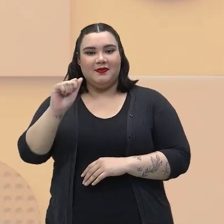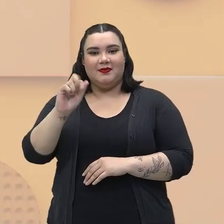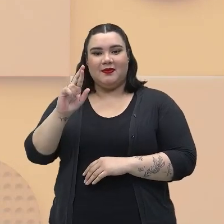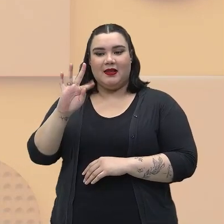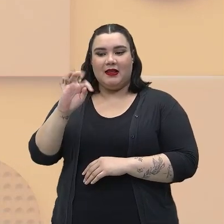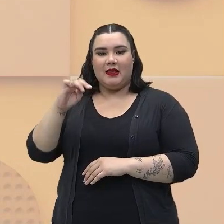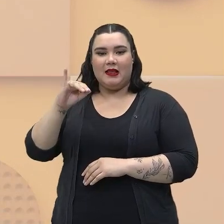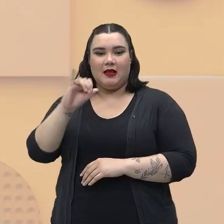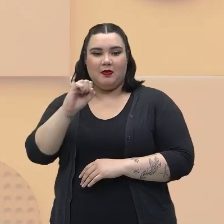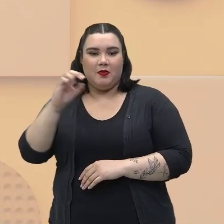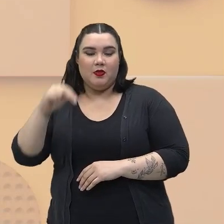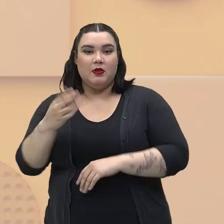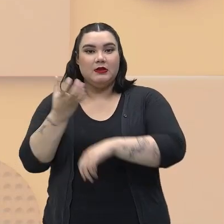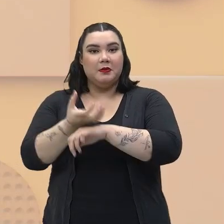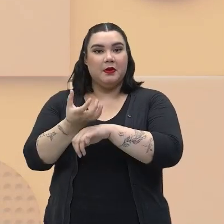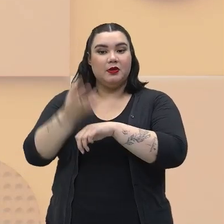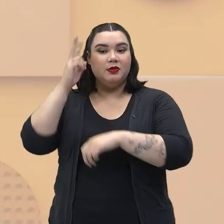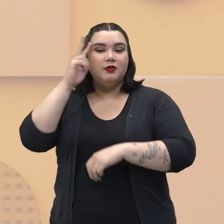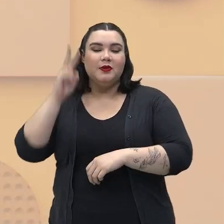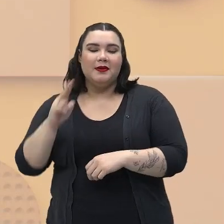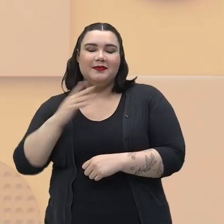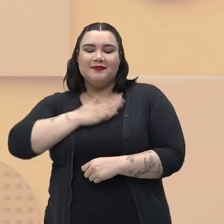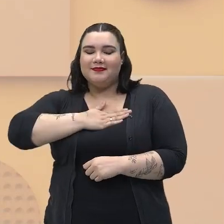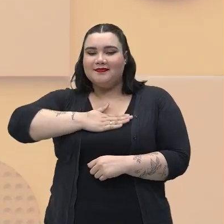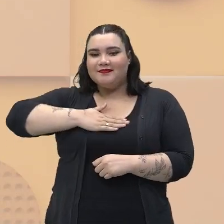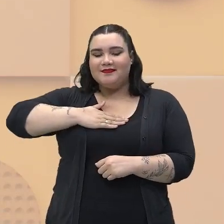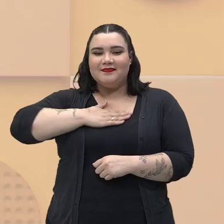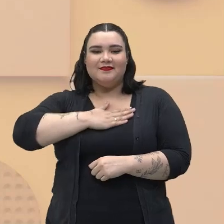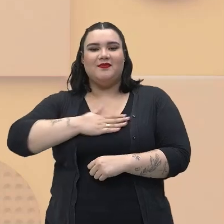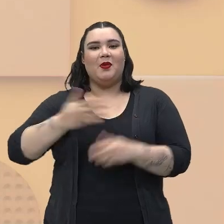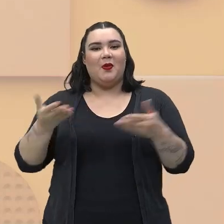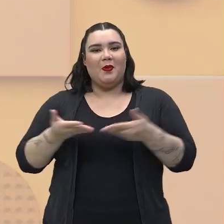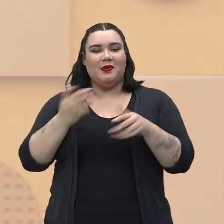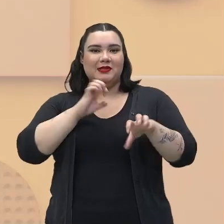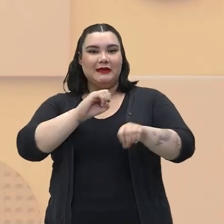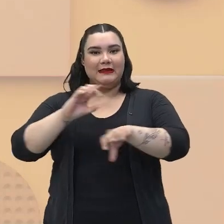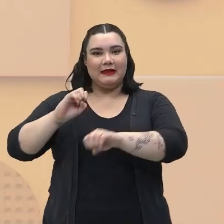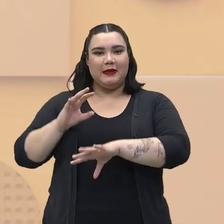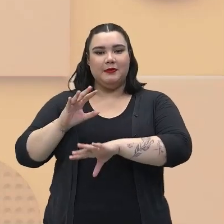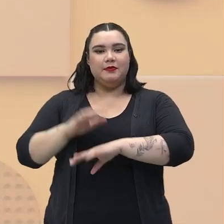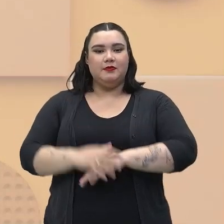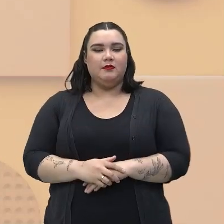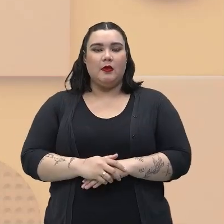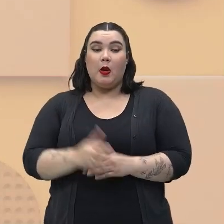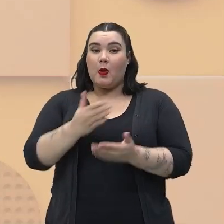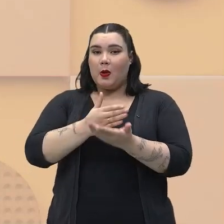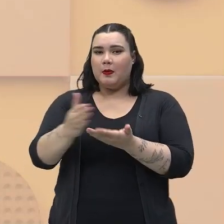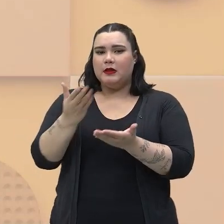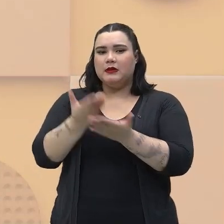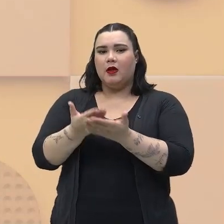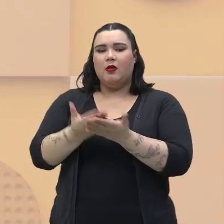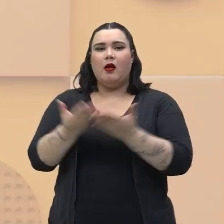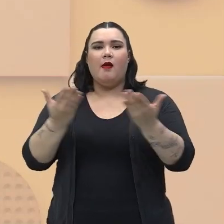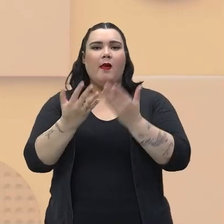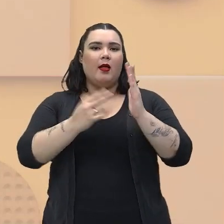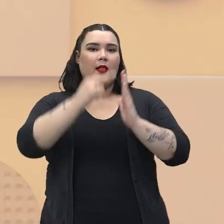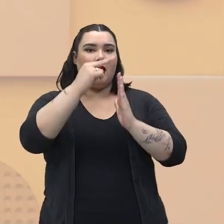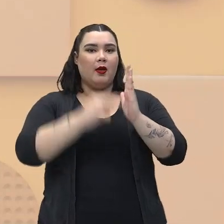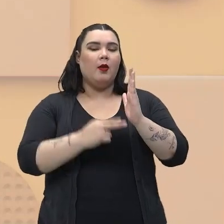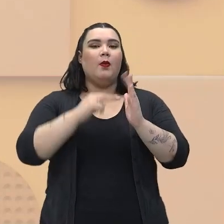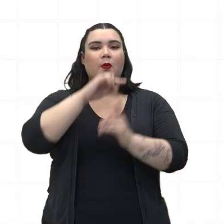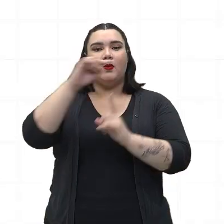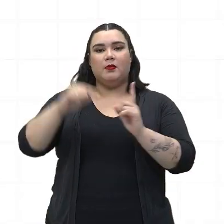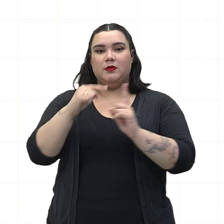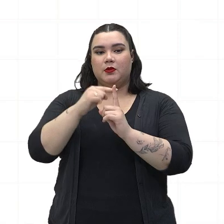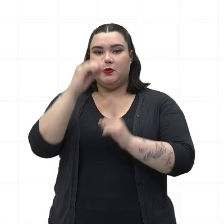Montanha do componente de História e é um prazer enorme estar aqui com vocês. E para a gente começar a nossa aula, vamos verificar o nosso objeto